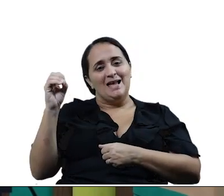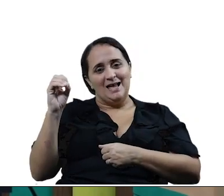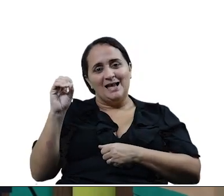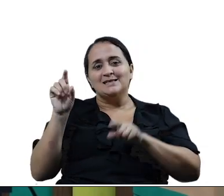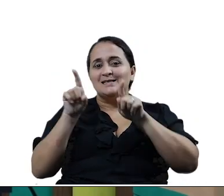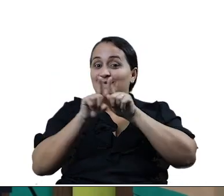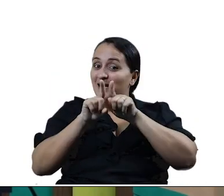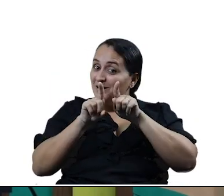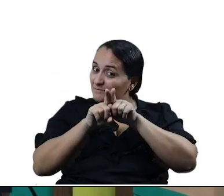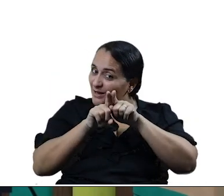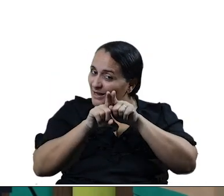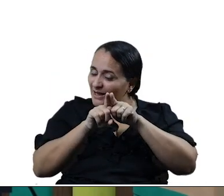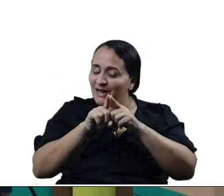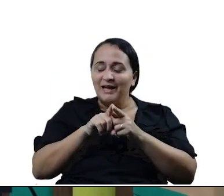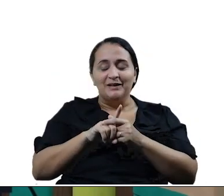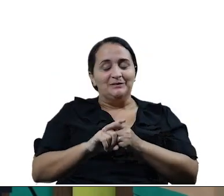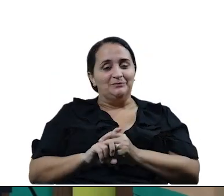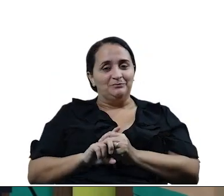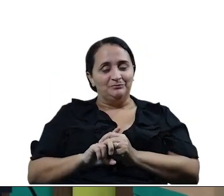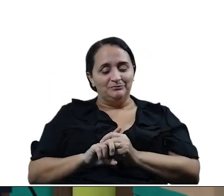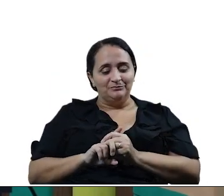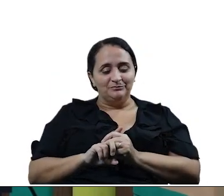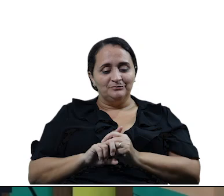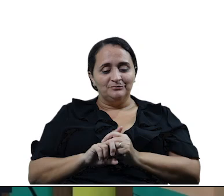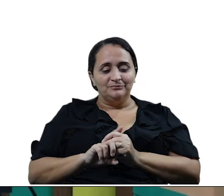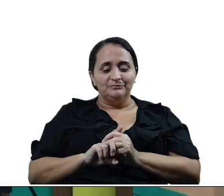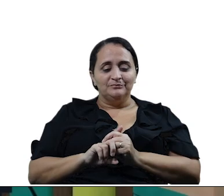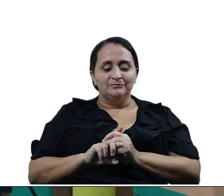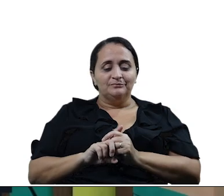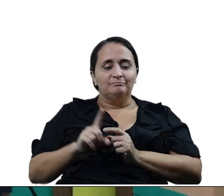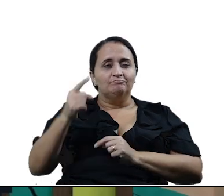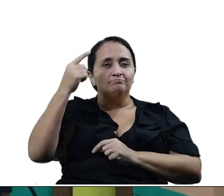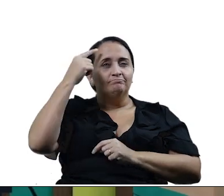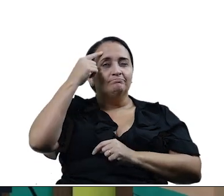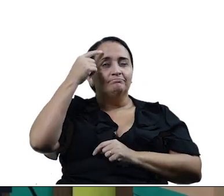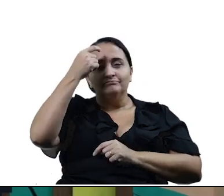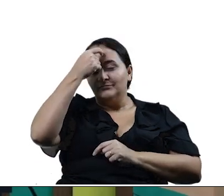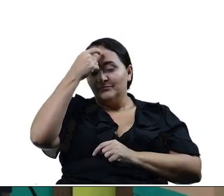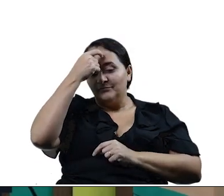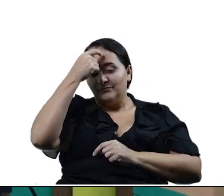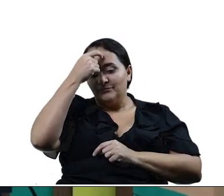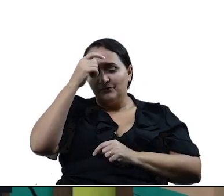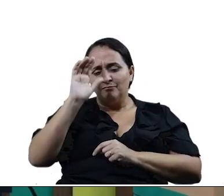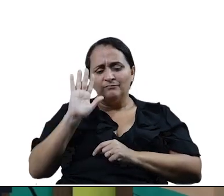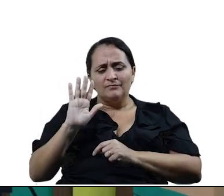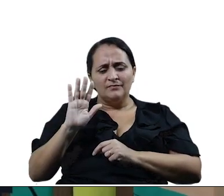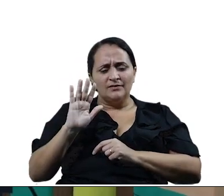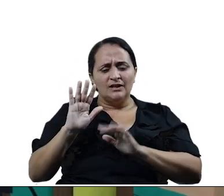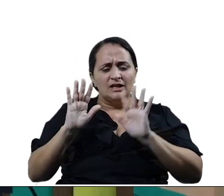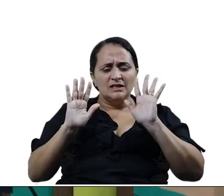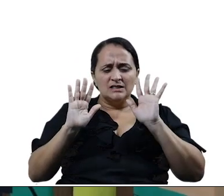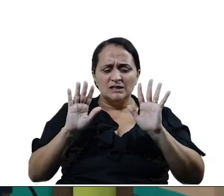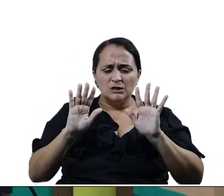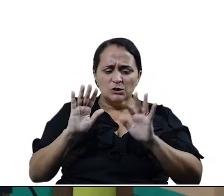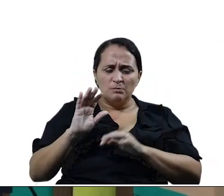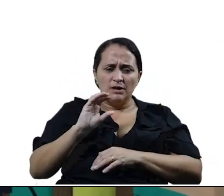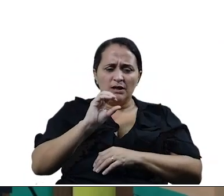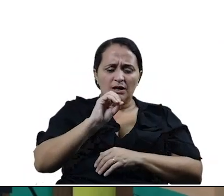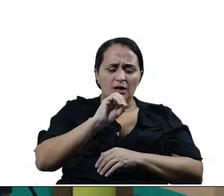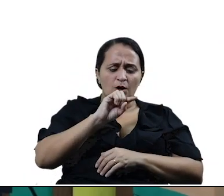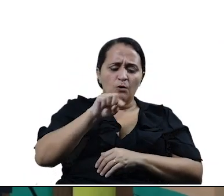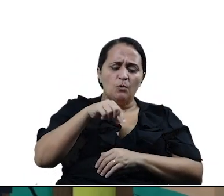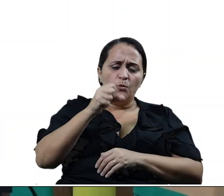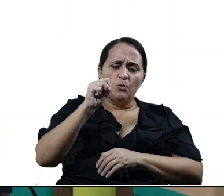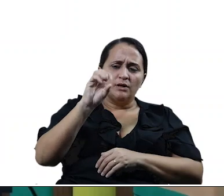R$3. Já ajuda também no nosso cálculo mental. E se eu pegar, agrupar 80 centavos